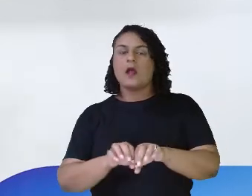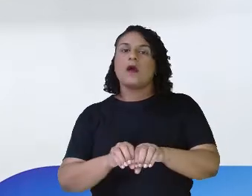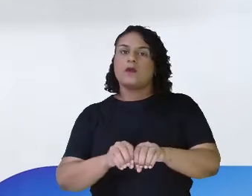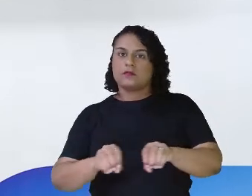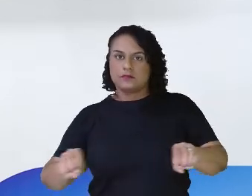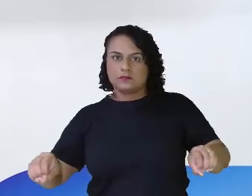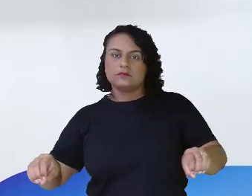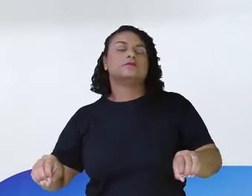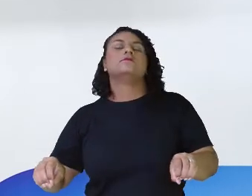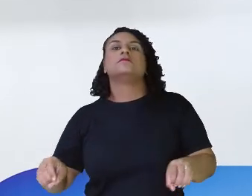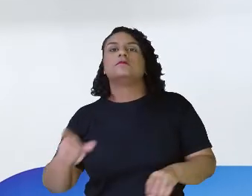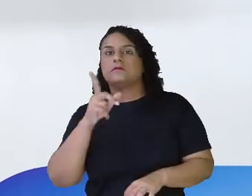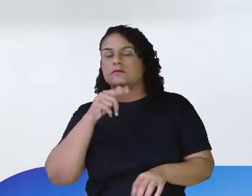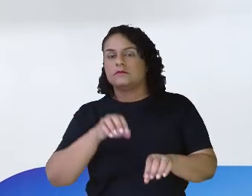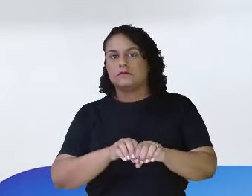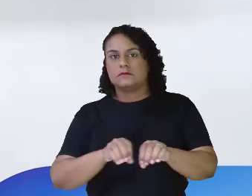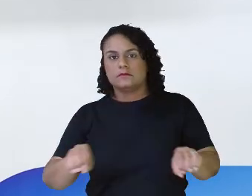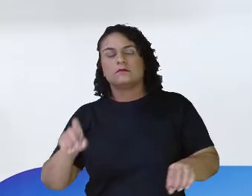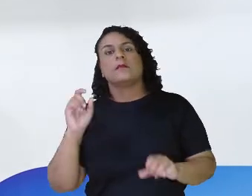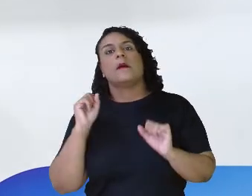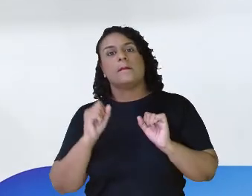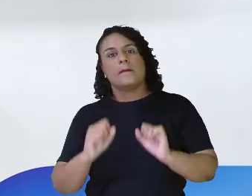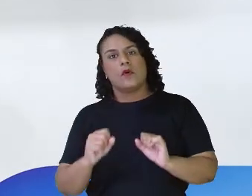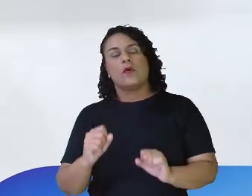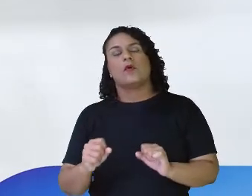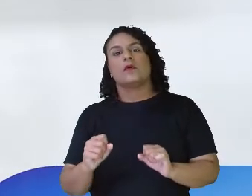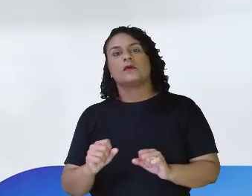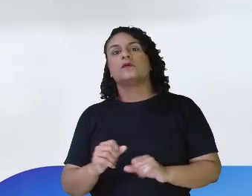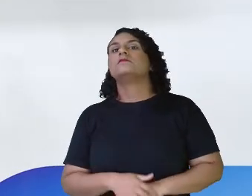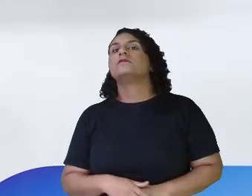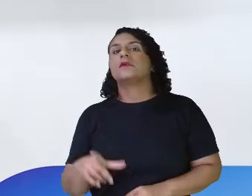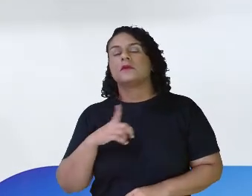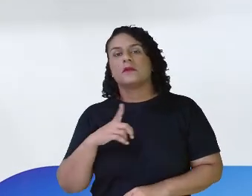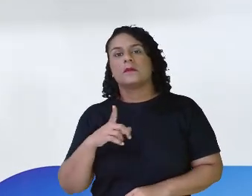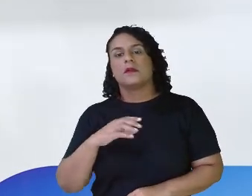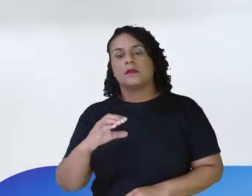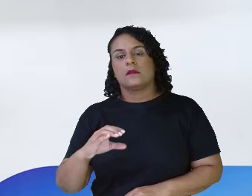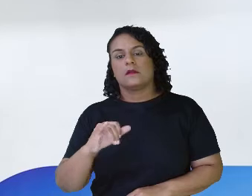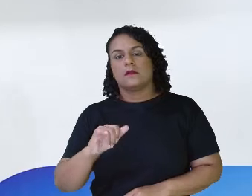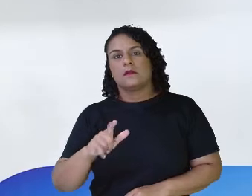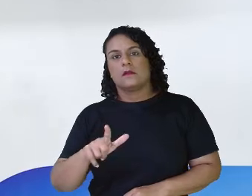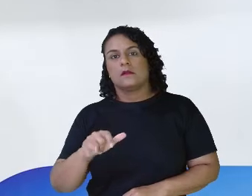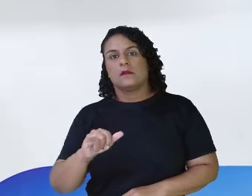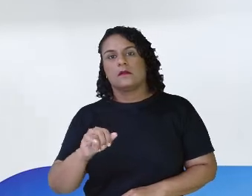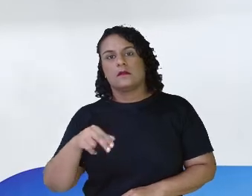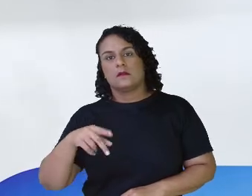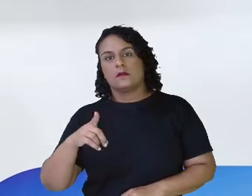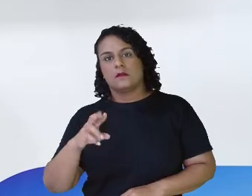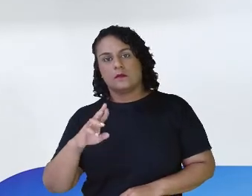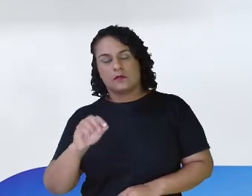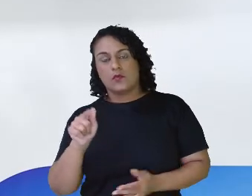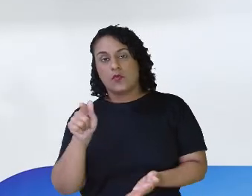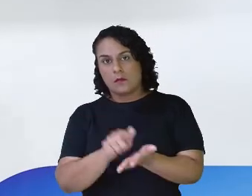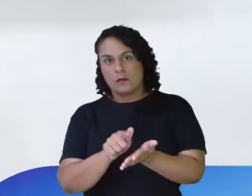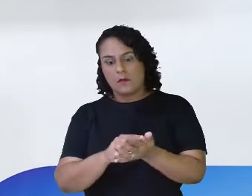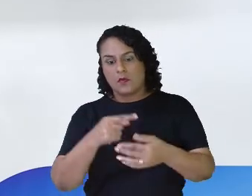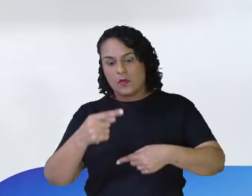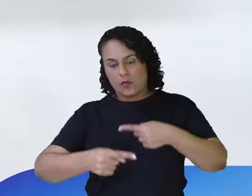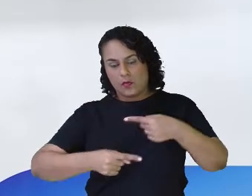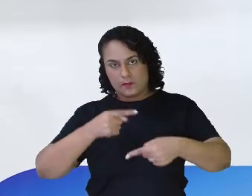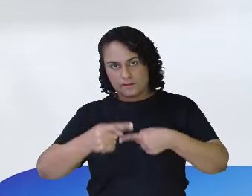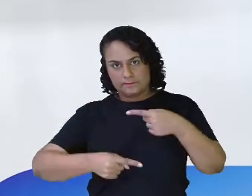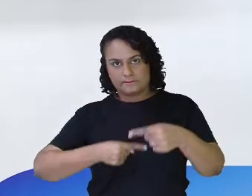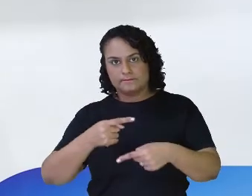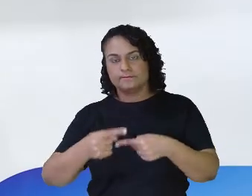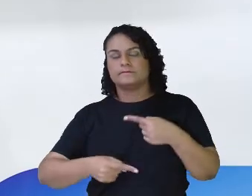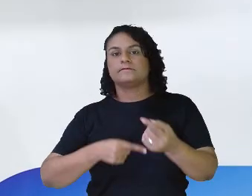chamado de cilindro. Aquele rolo de, por exemplo, o rolinho de papel higiênico, aquele de